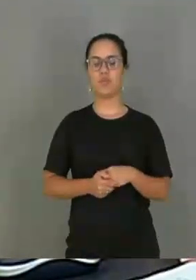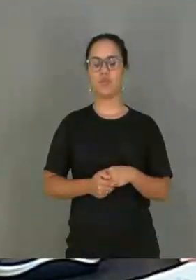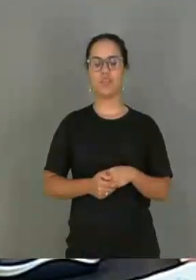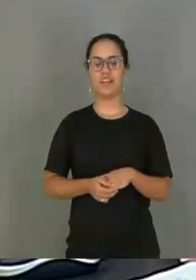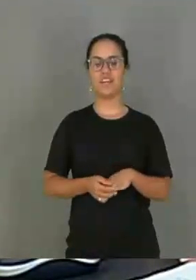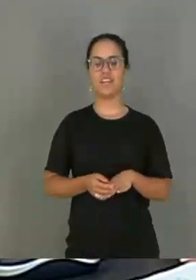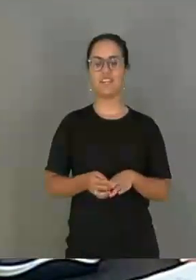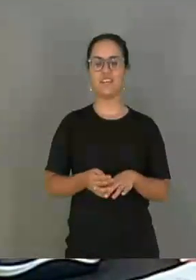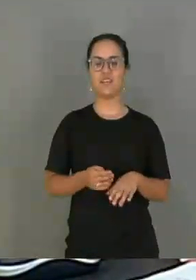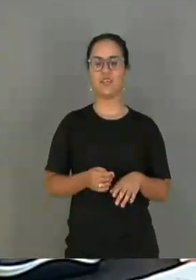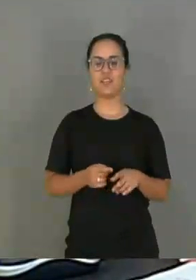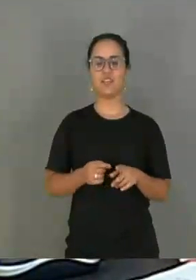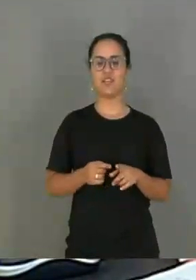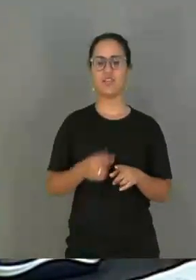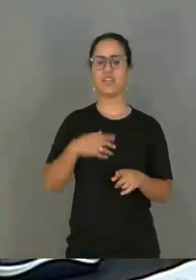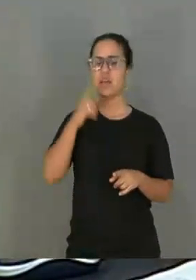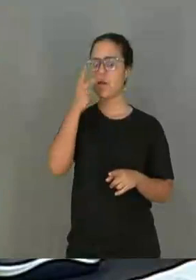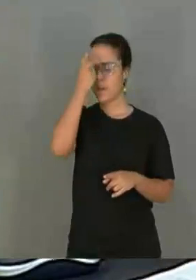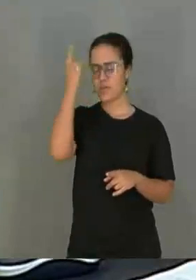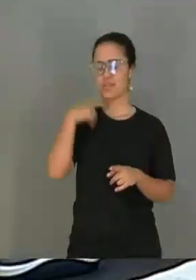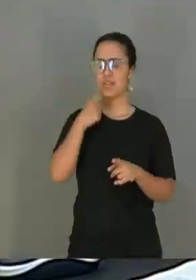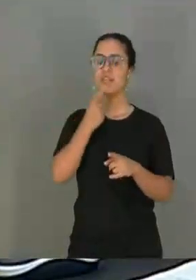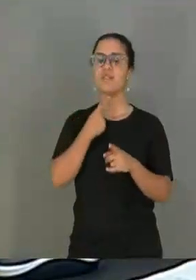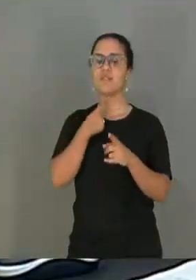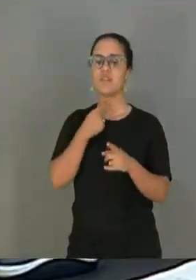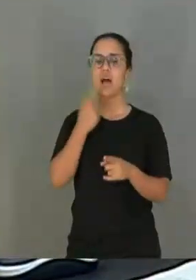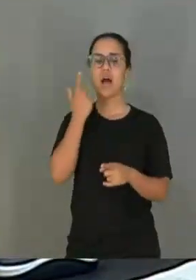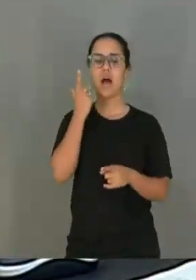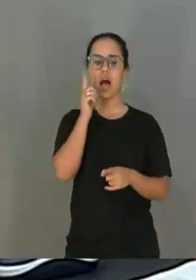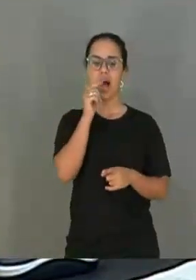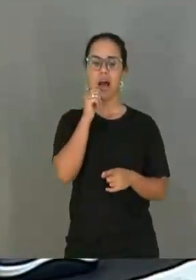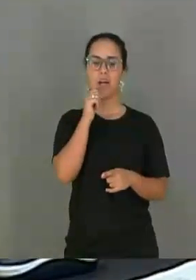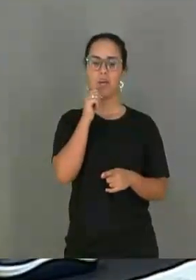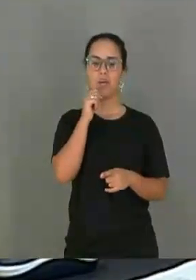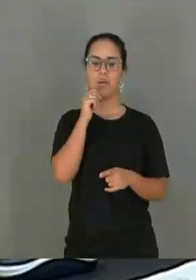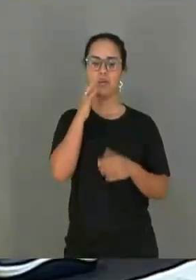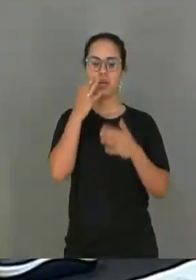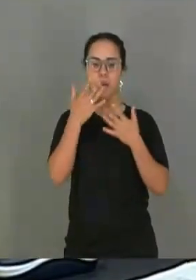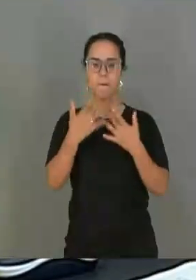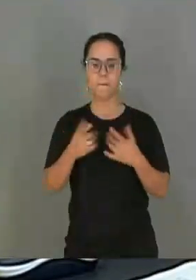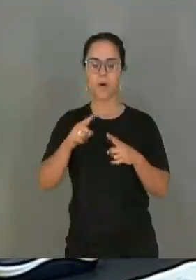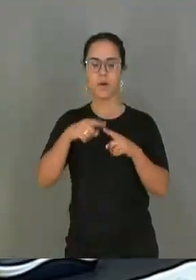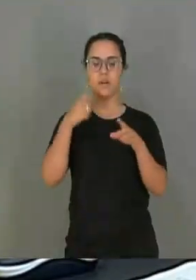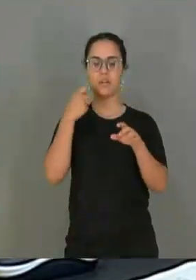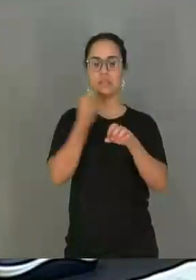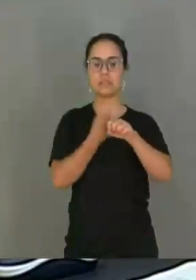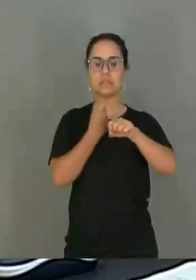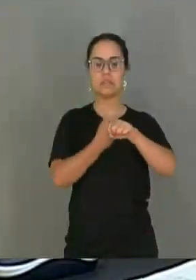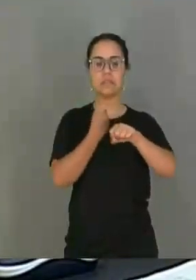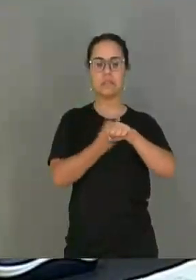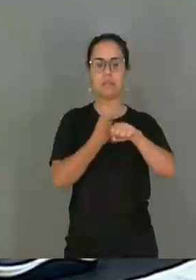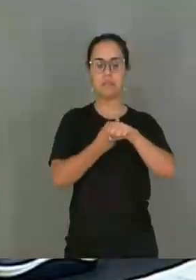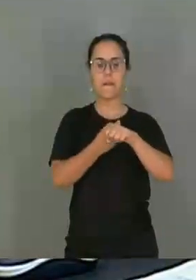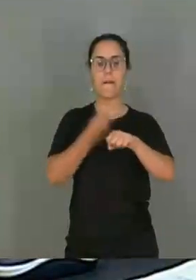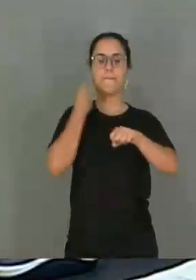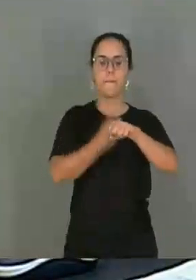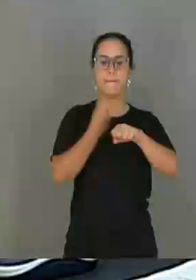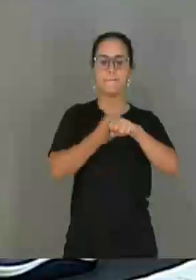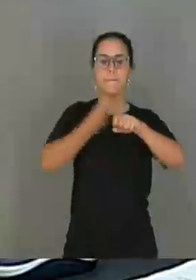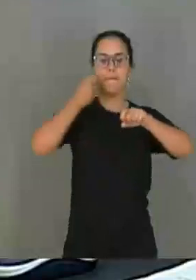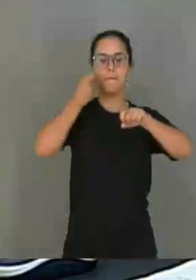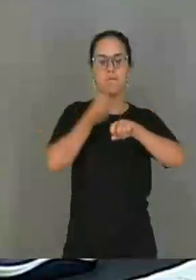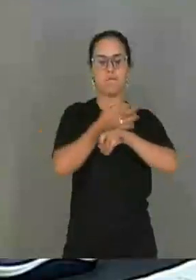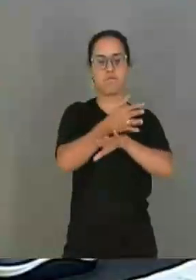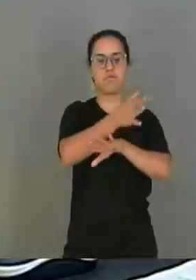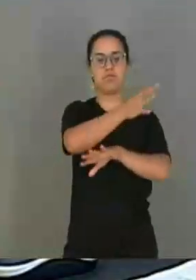a isso. E nós vamos insistir. Água mole em pedra dura, tanto bate até que fora. Então, eu sou um brasileiro que